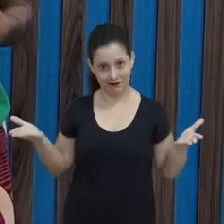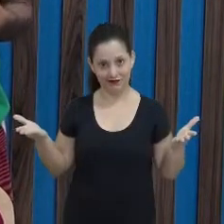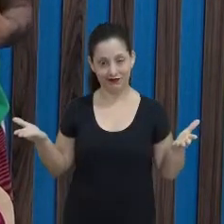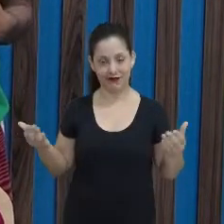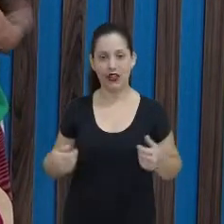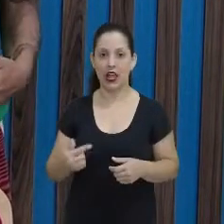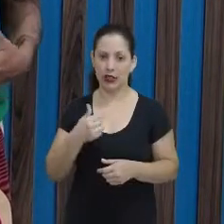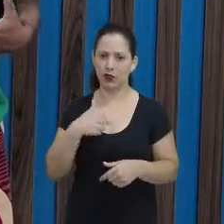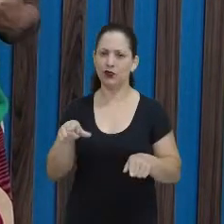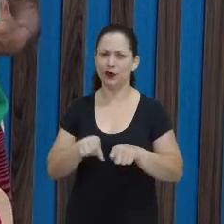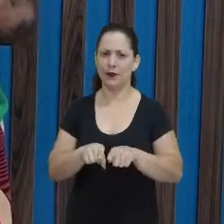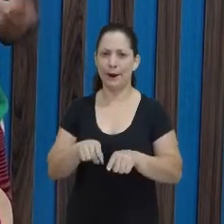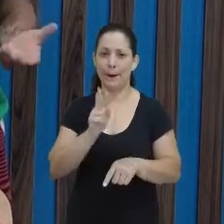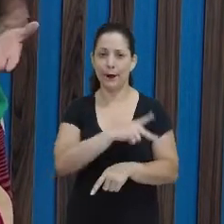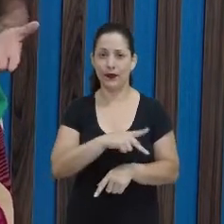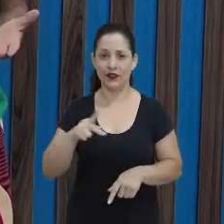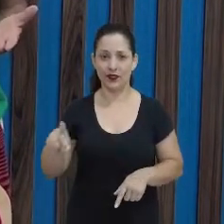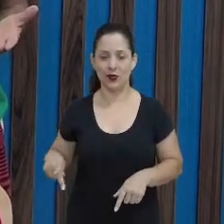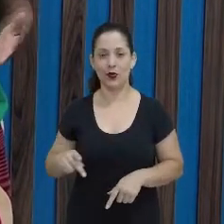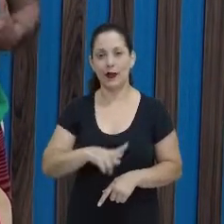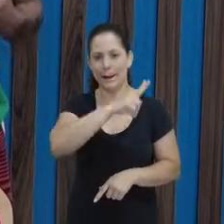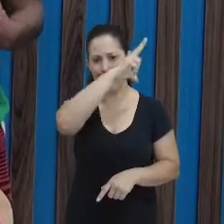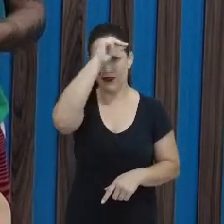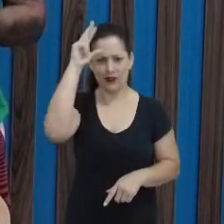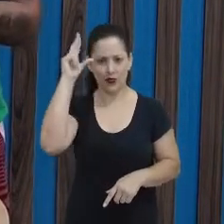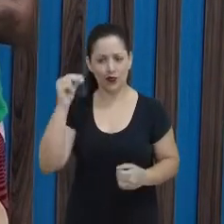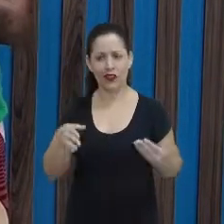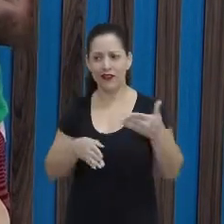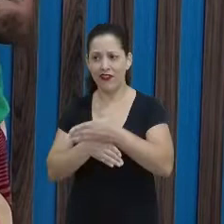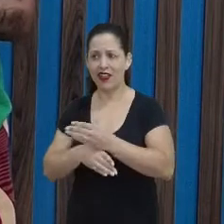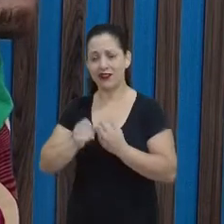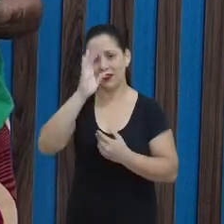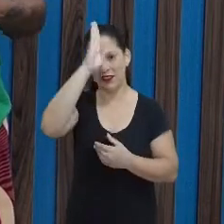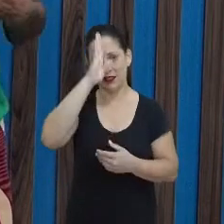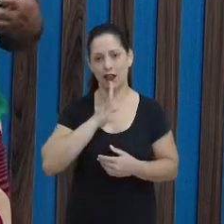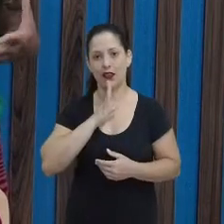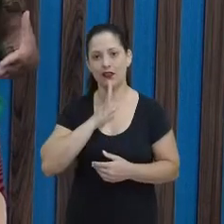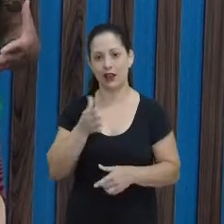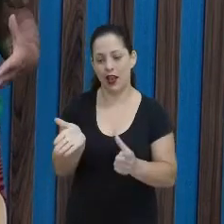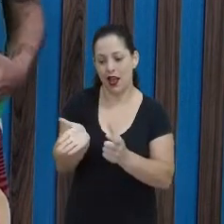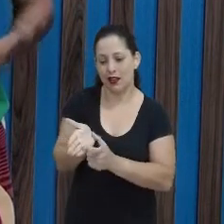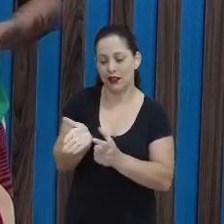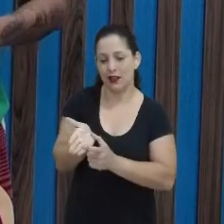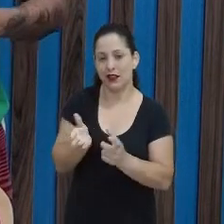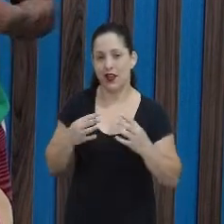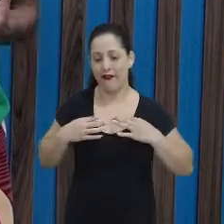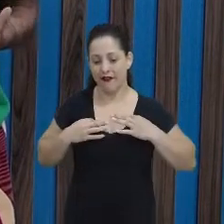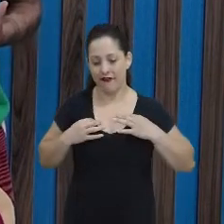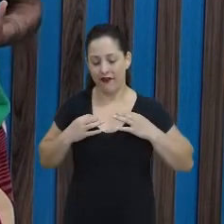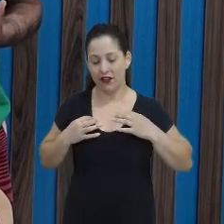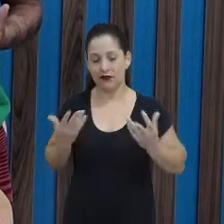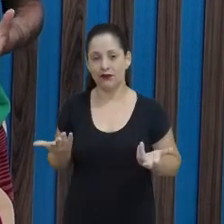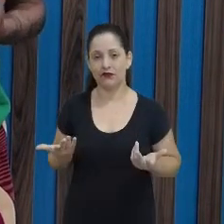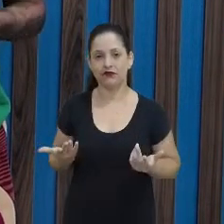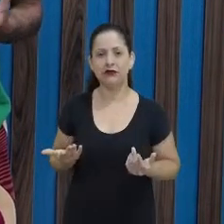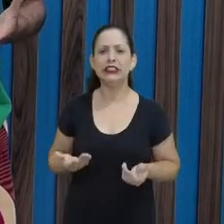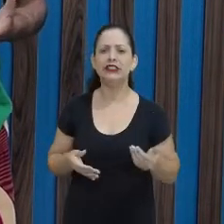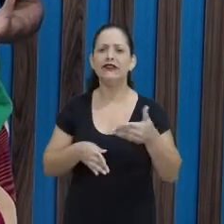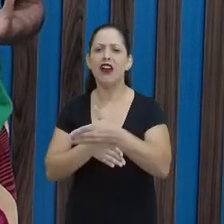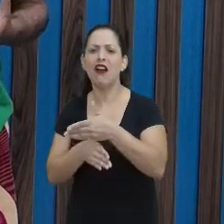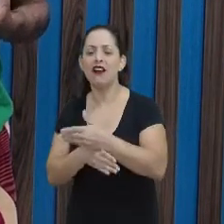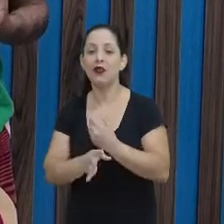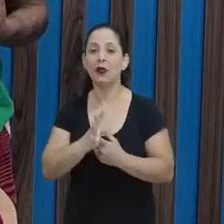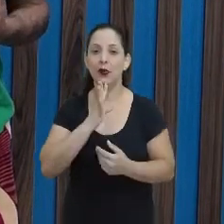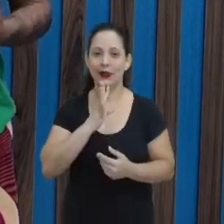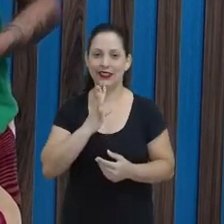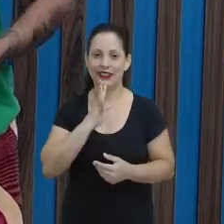da prefeitura, a gente tem um acesso gratuito. Você vai lá e apresenta sua carteira de estudante, ou vai de farda, e aí você conhece um espaço como esse,